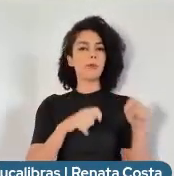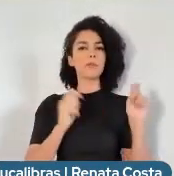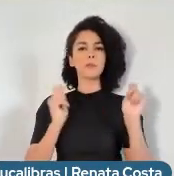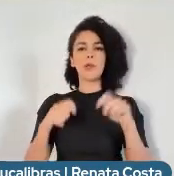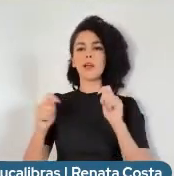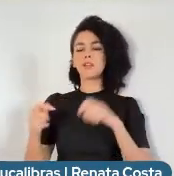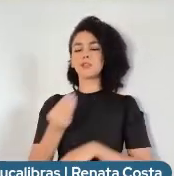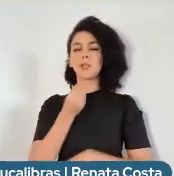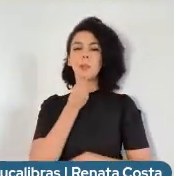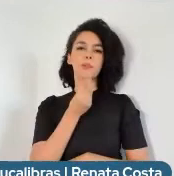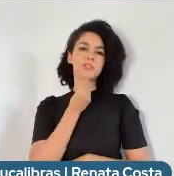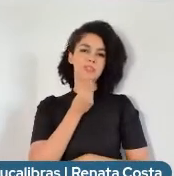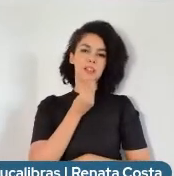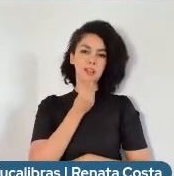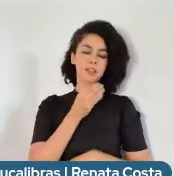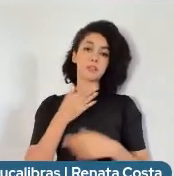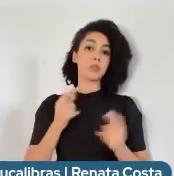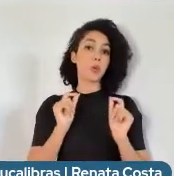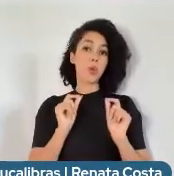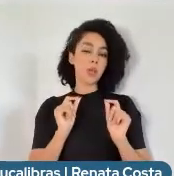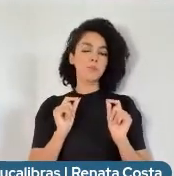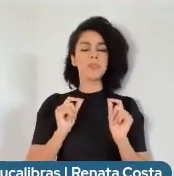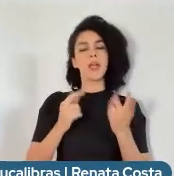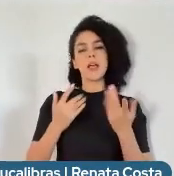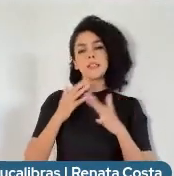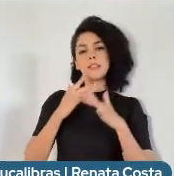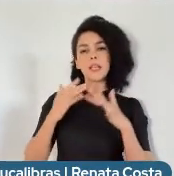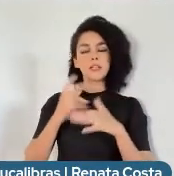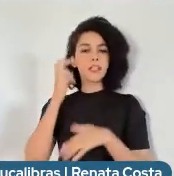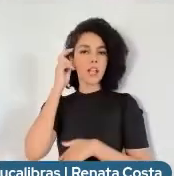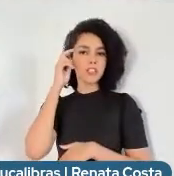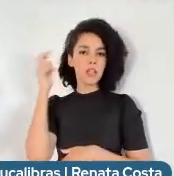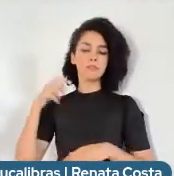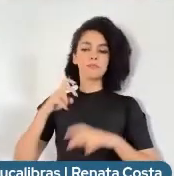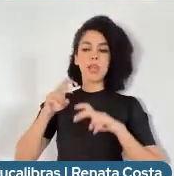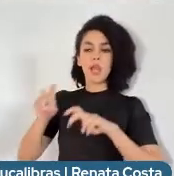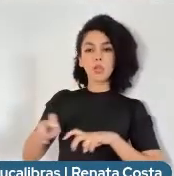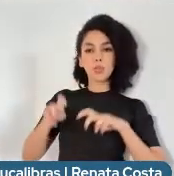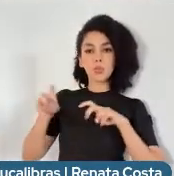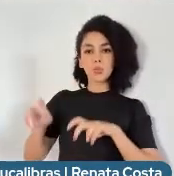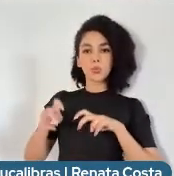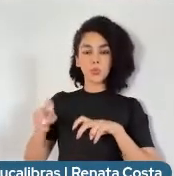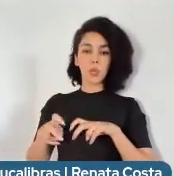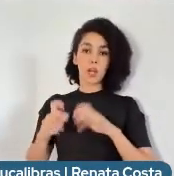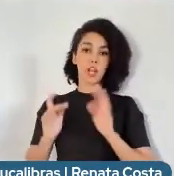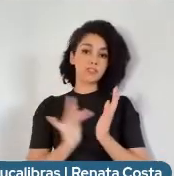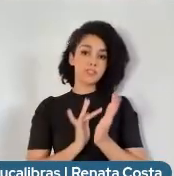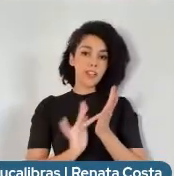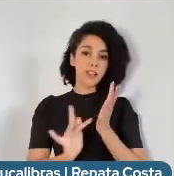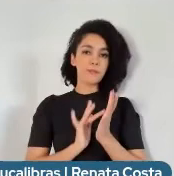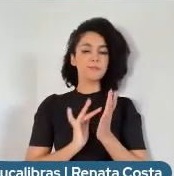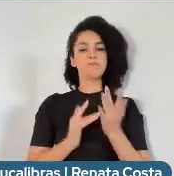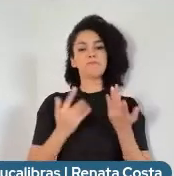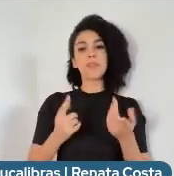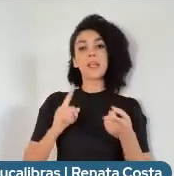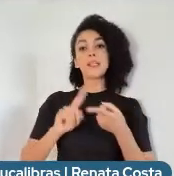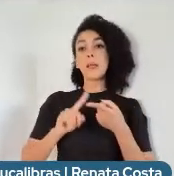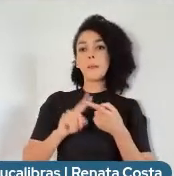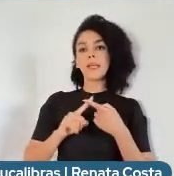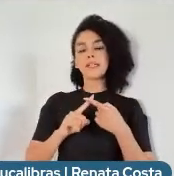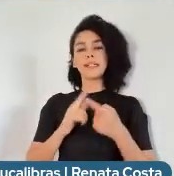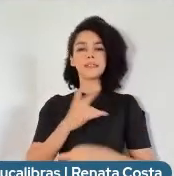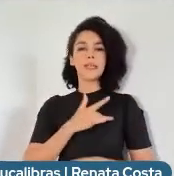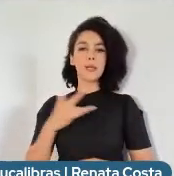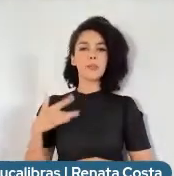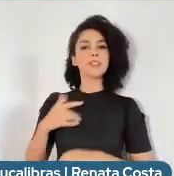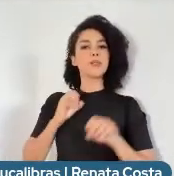como cidades inteligentes, agricultura digital, na saúde e na educação também poderá ser